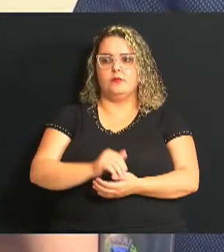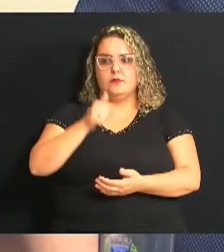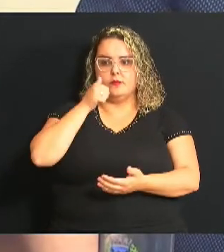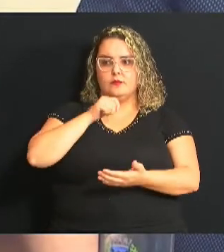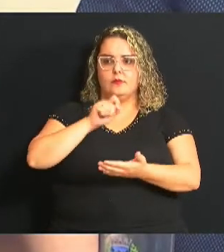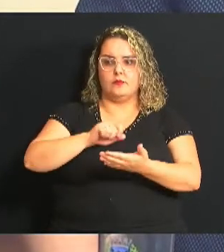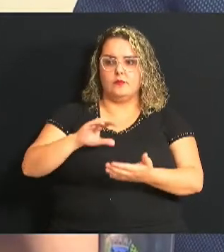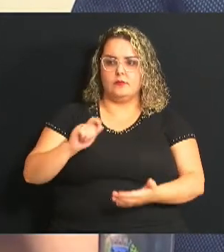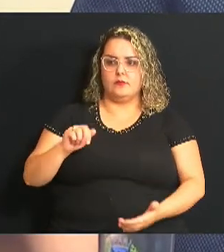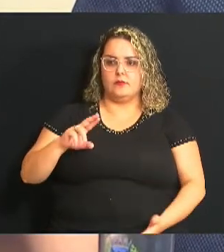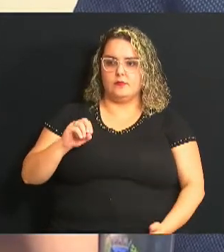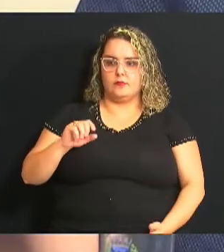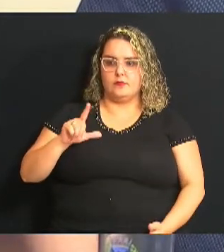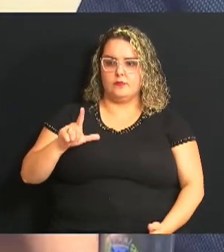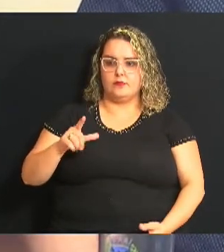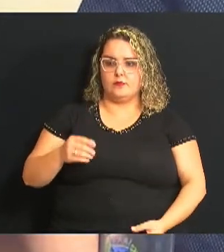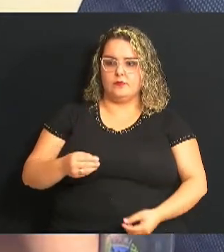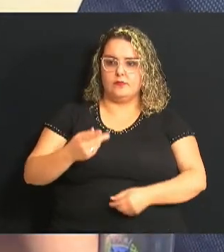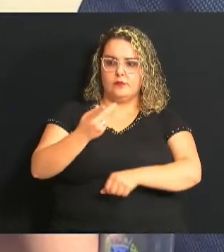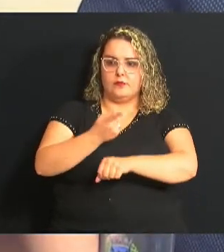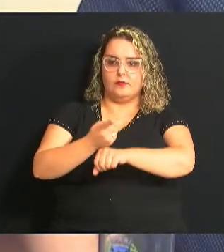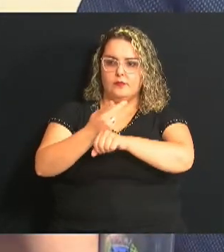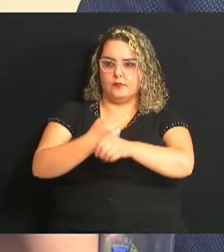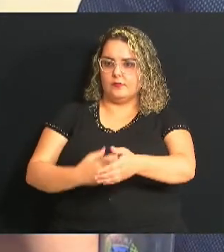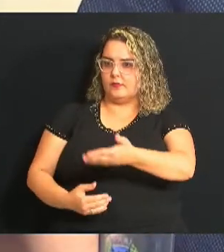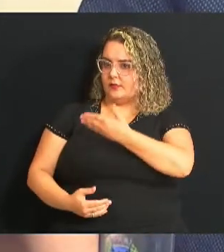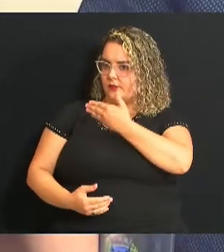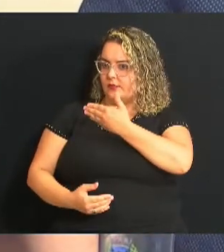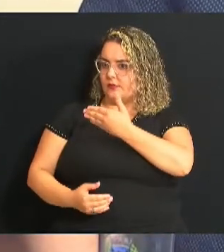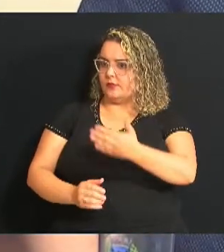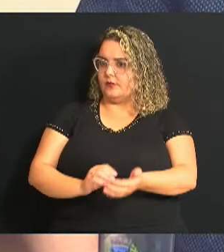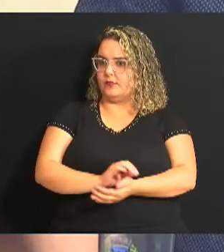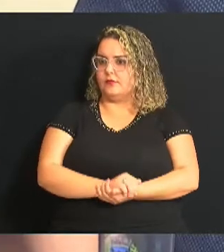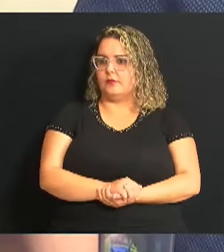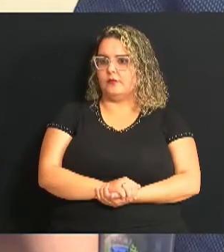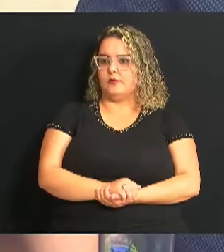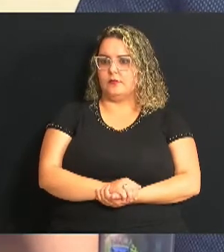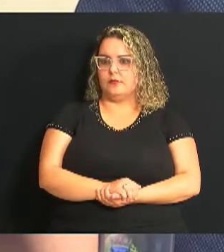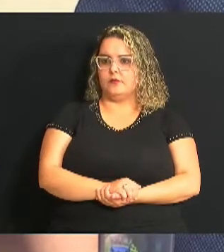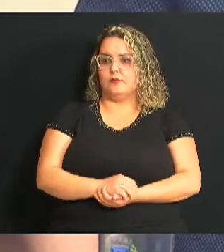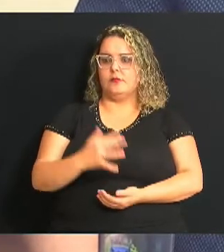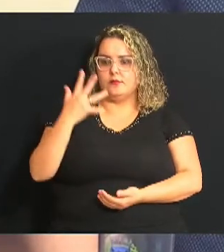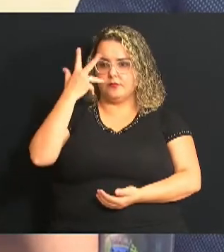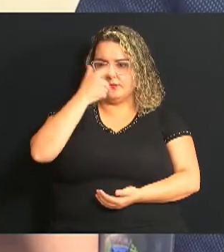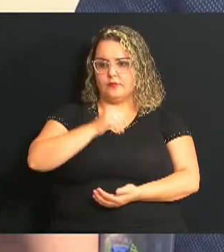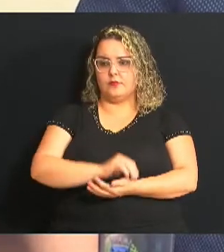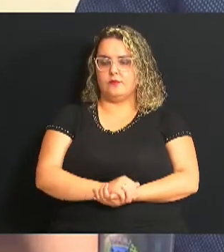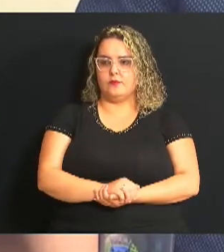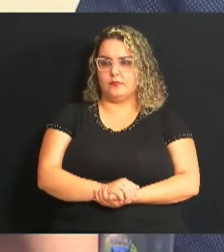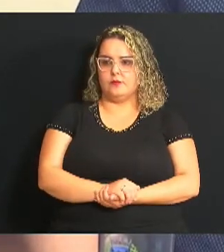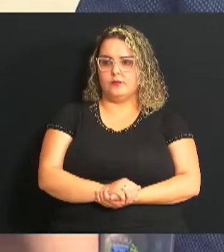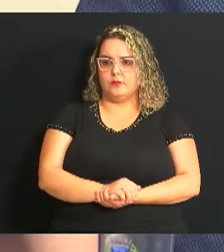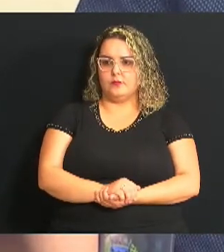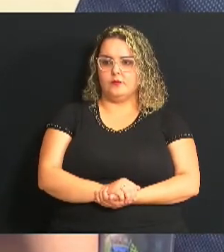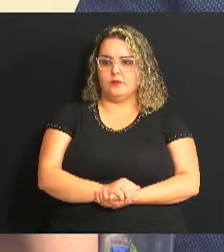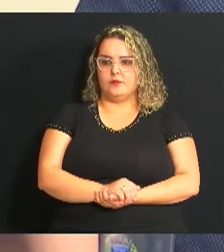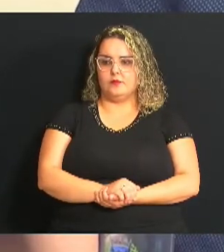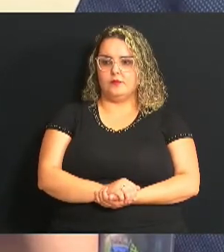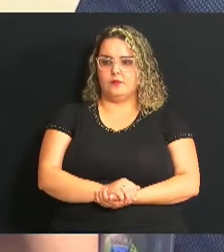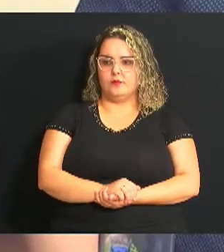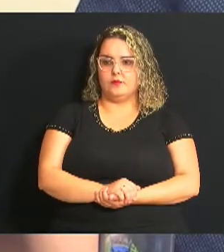Carol Artioli, que me presenteou com esse livro aqui, livro bonito, e fez